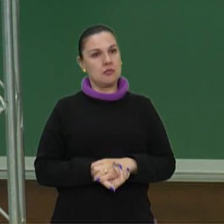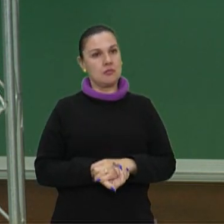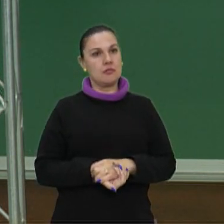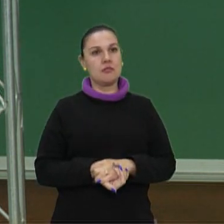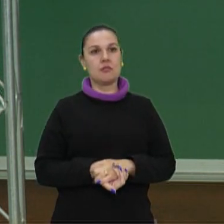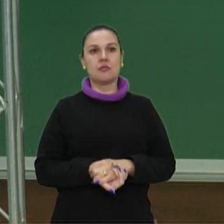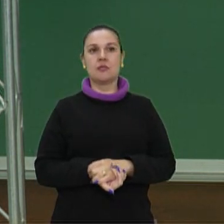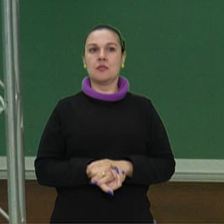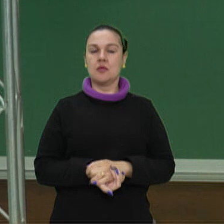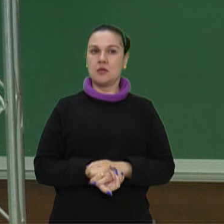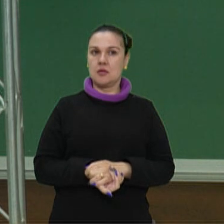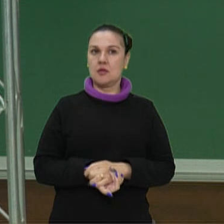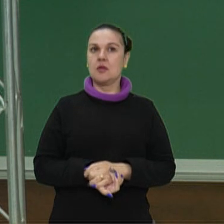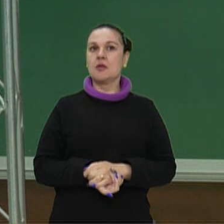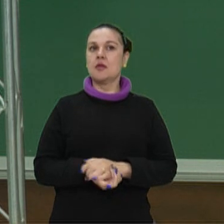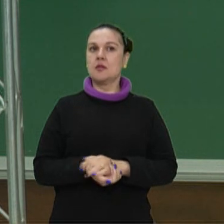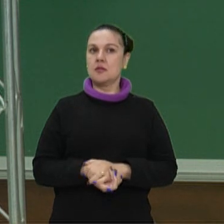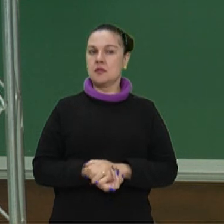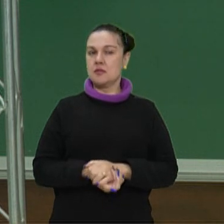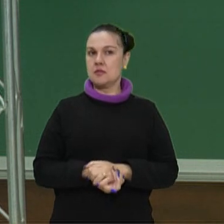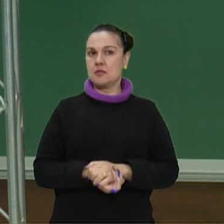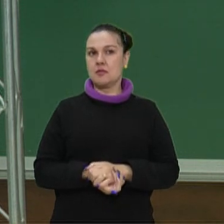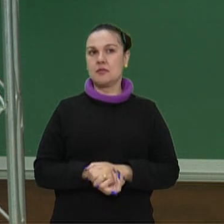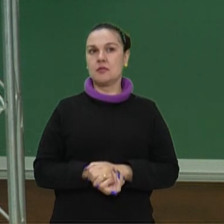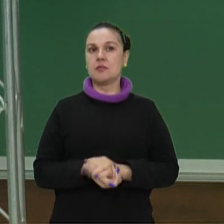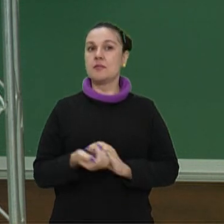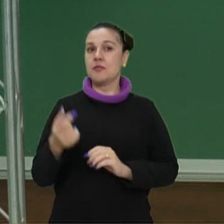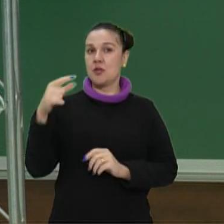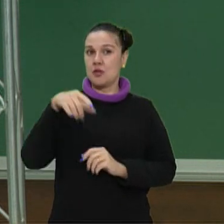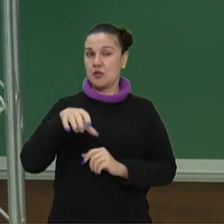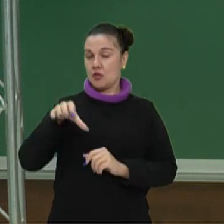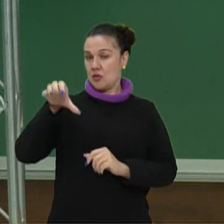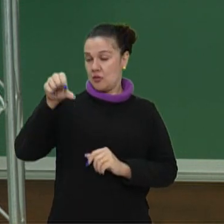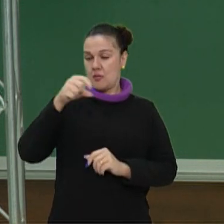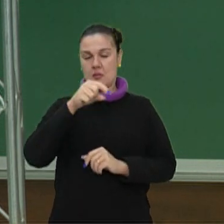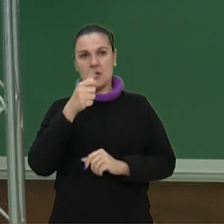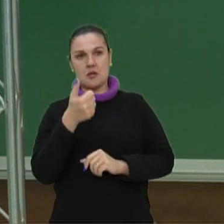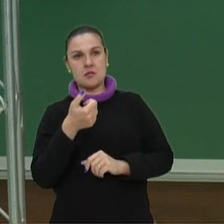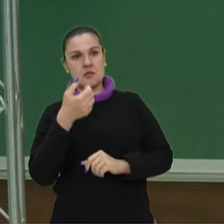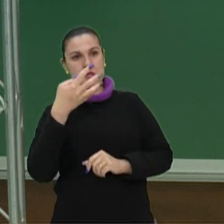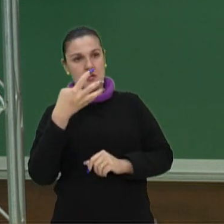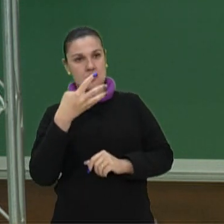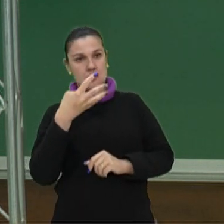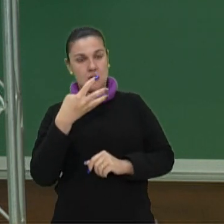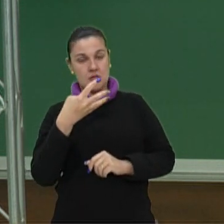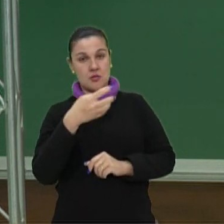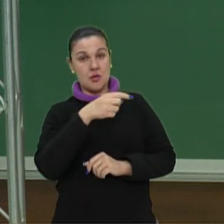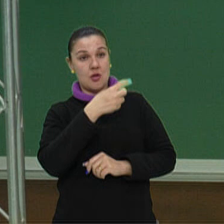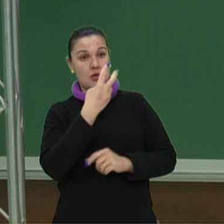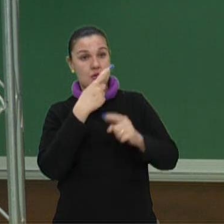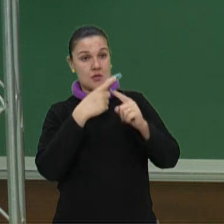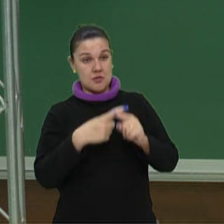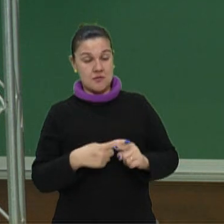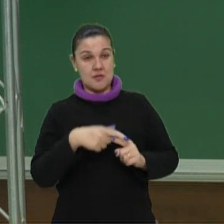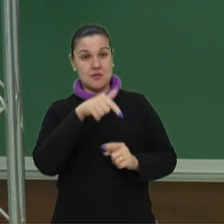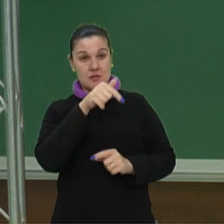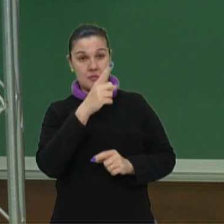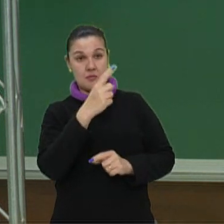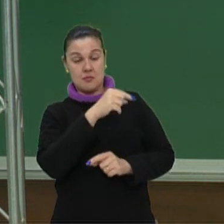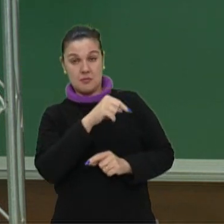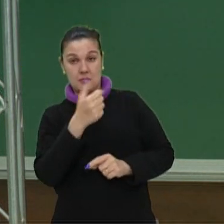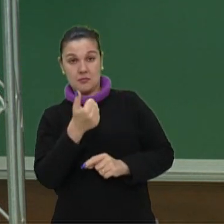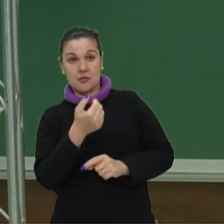para o resultado direto aqui, né? Mas dá 9. Aqui vai dar menos 14, não é isso? 2 vezes menos 7 dá menos